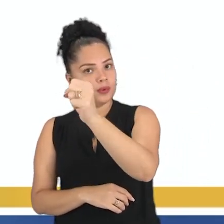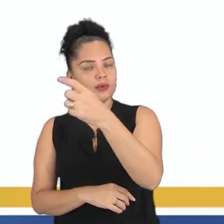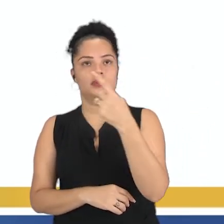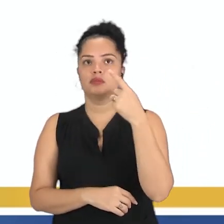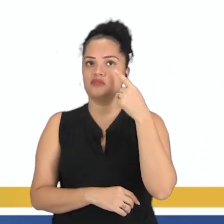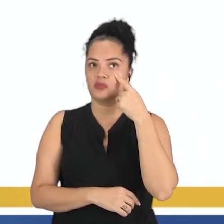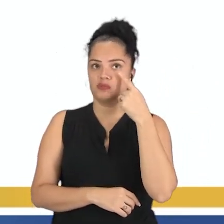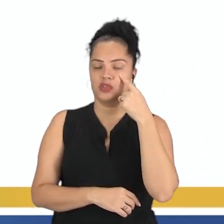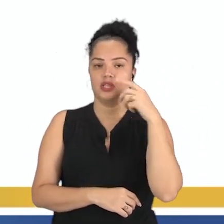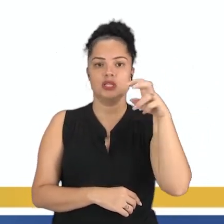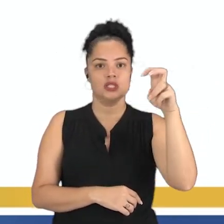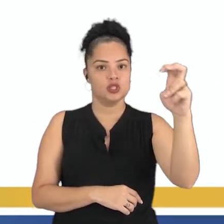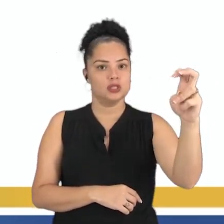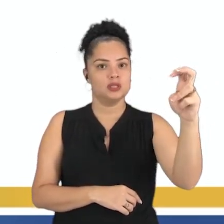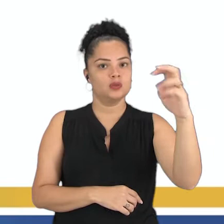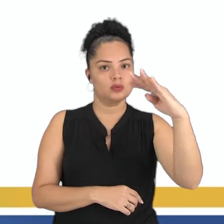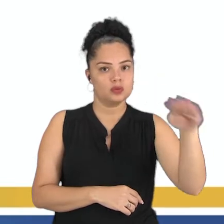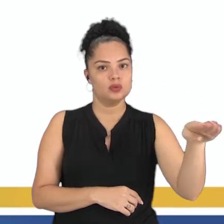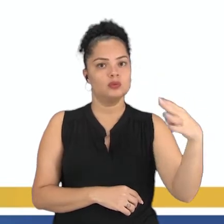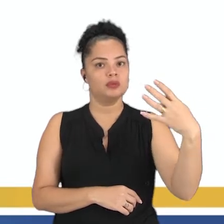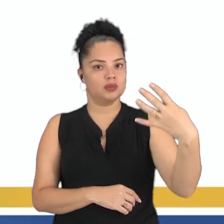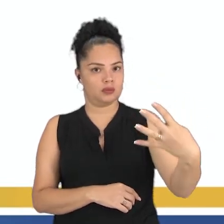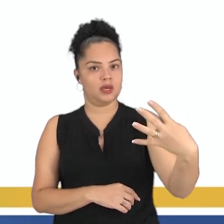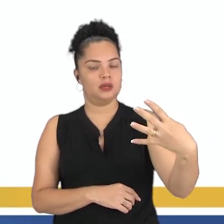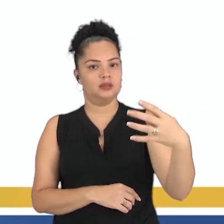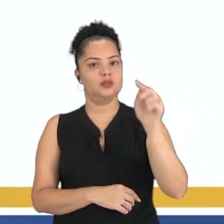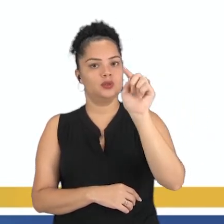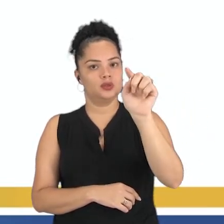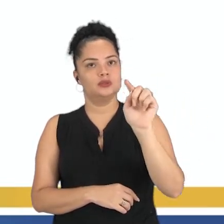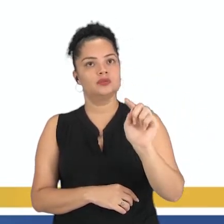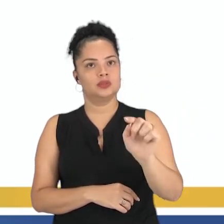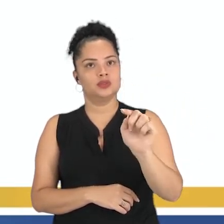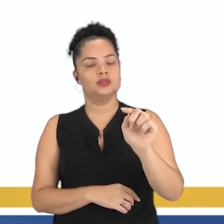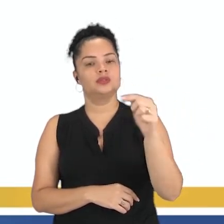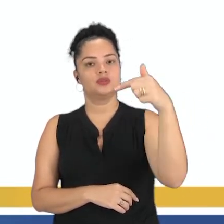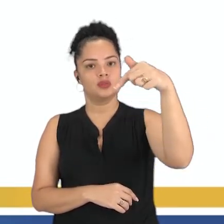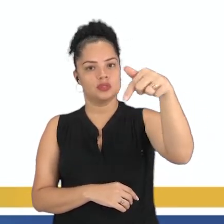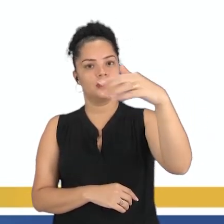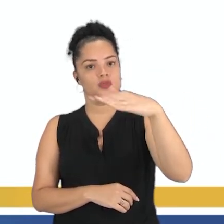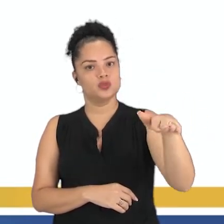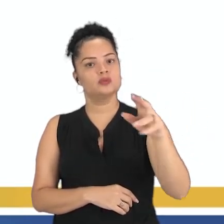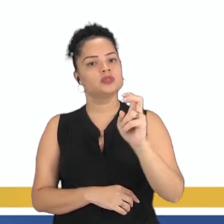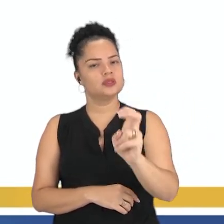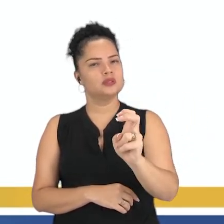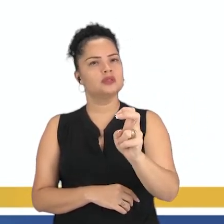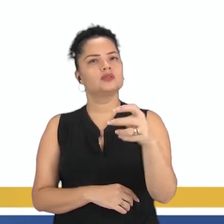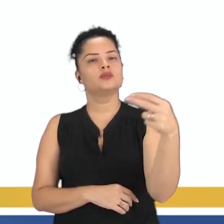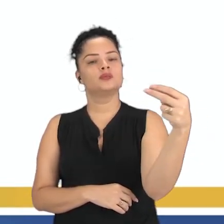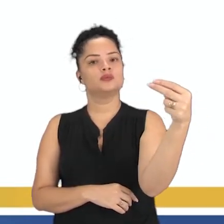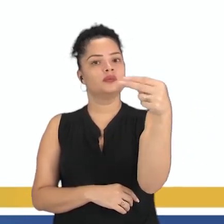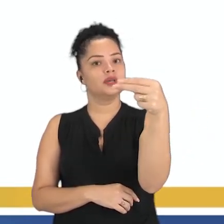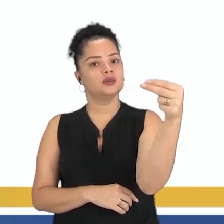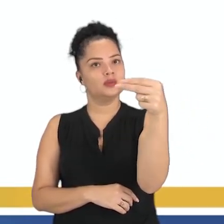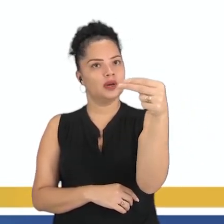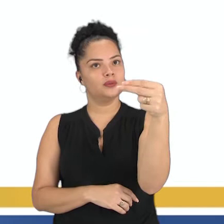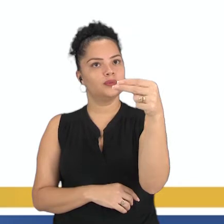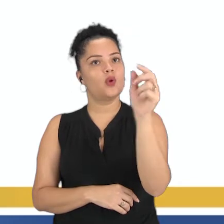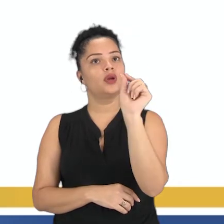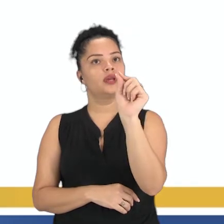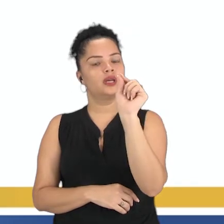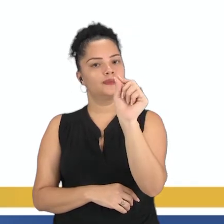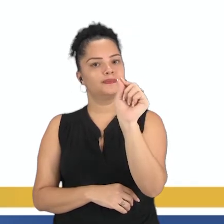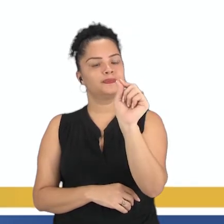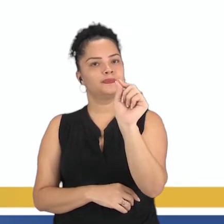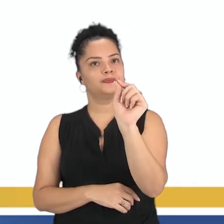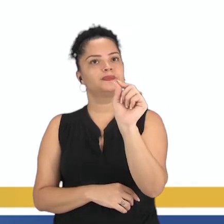eu quero dividir 5 quartos para 7 quintos. Então, o que a definição manda eu fazer? A